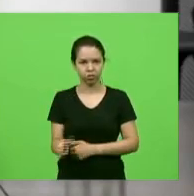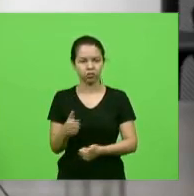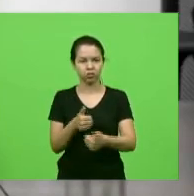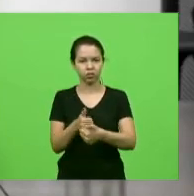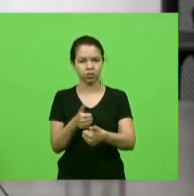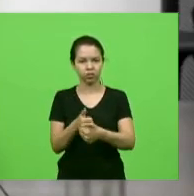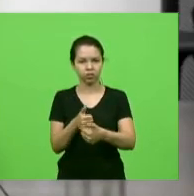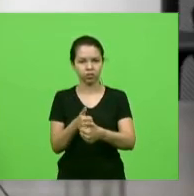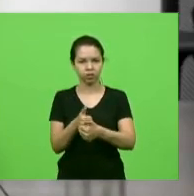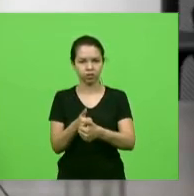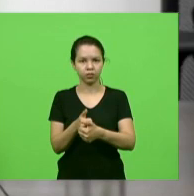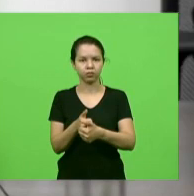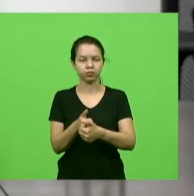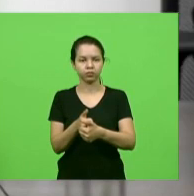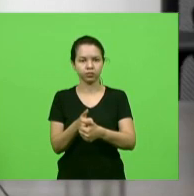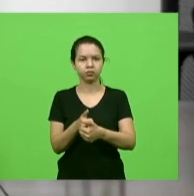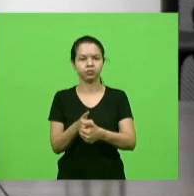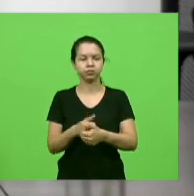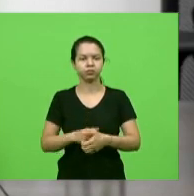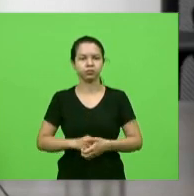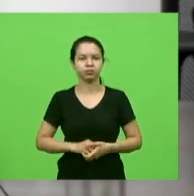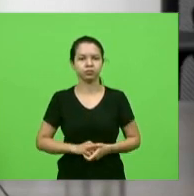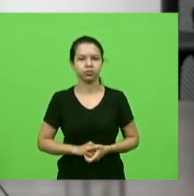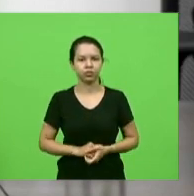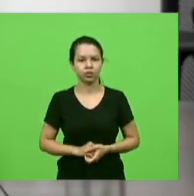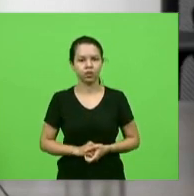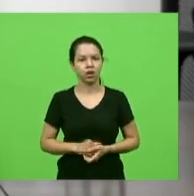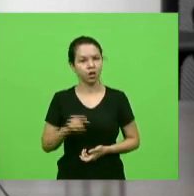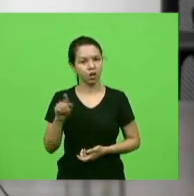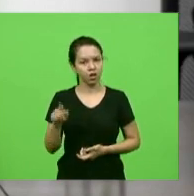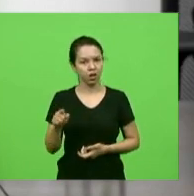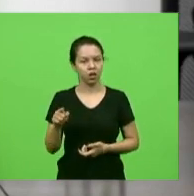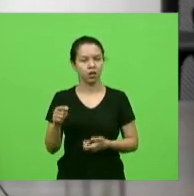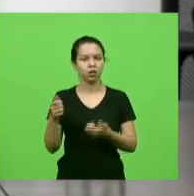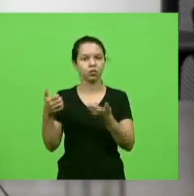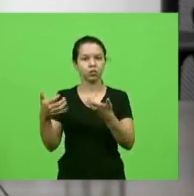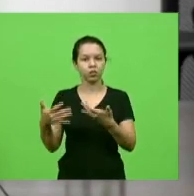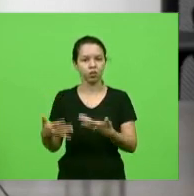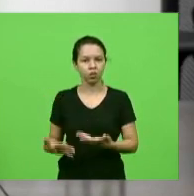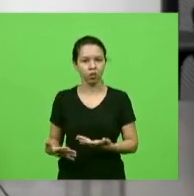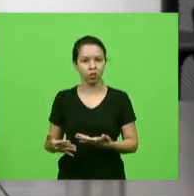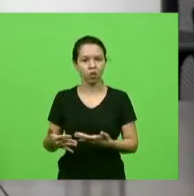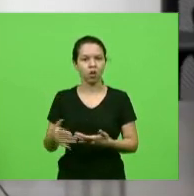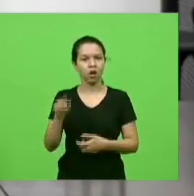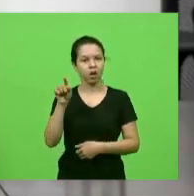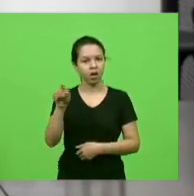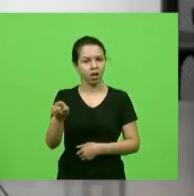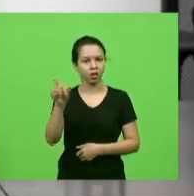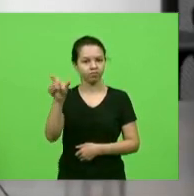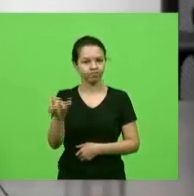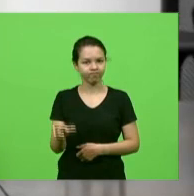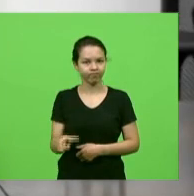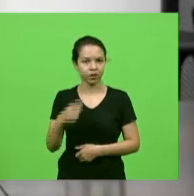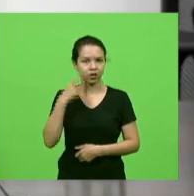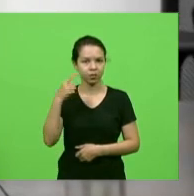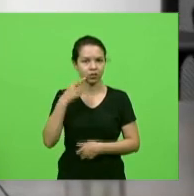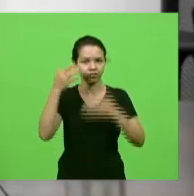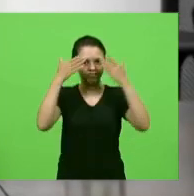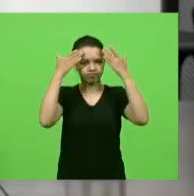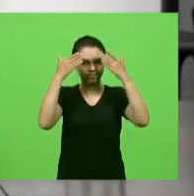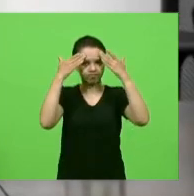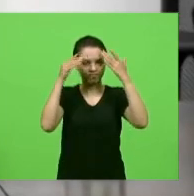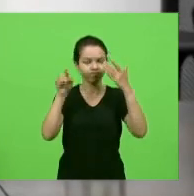Segundo o peticionante, o deputado José Milton Schaeffer seria suspeito porque assumiu